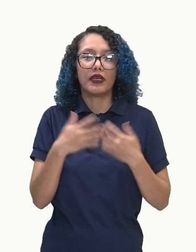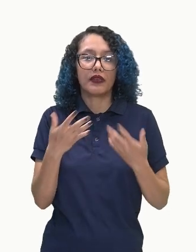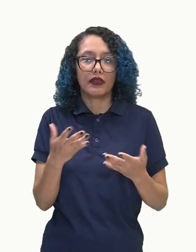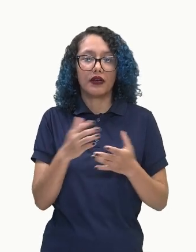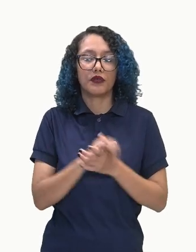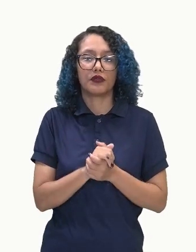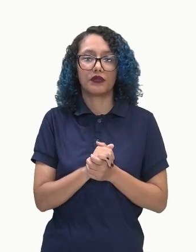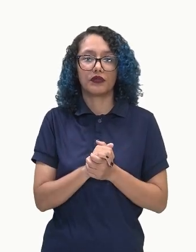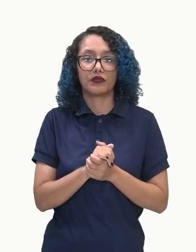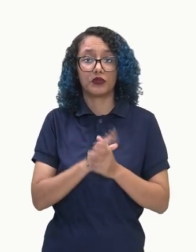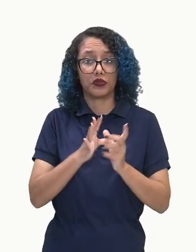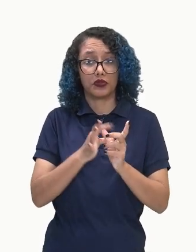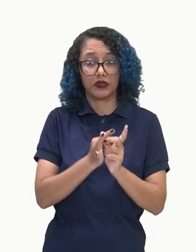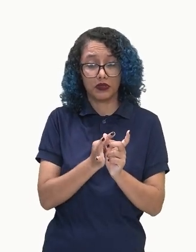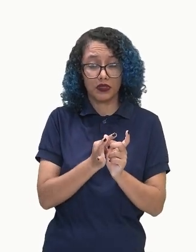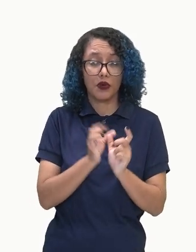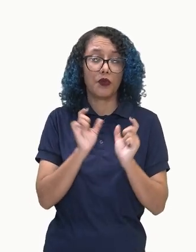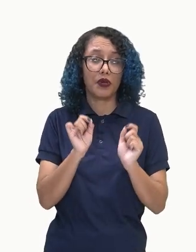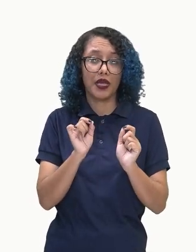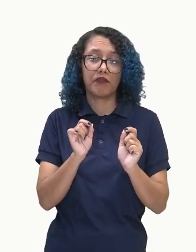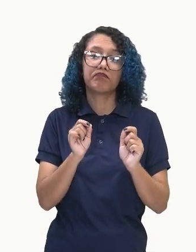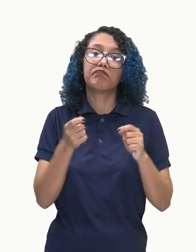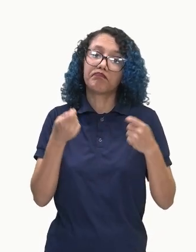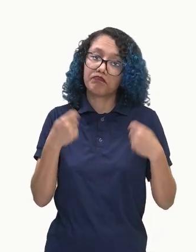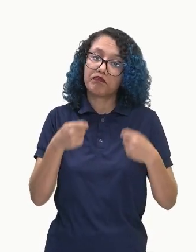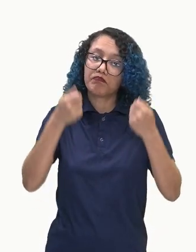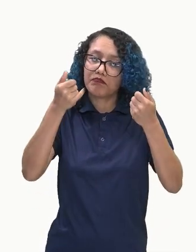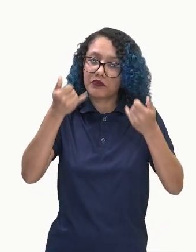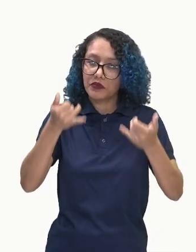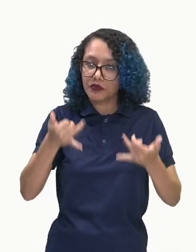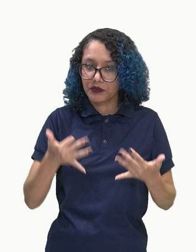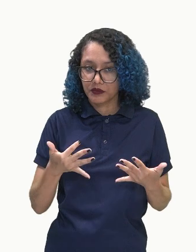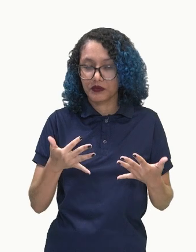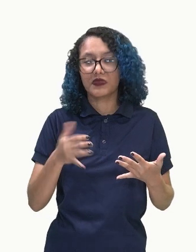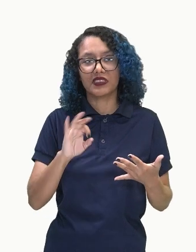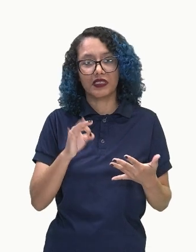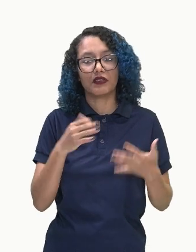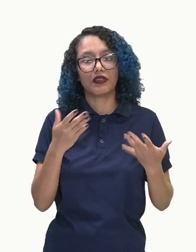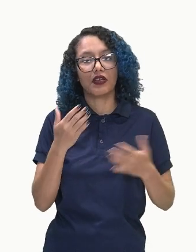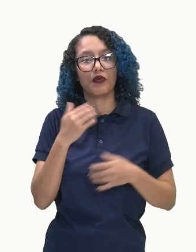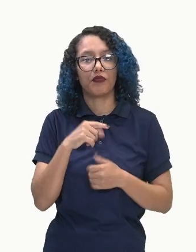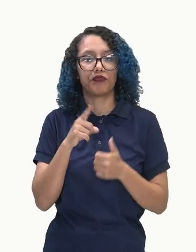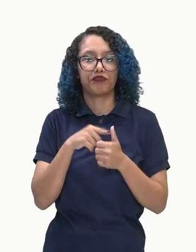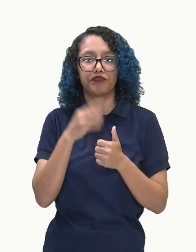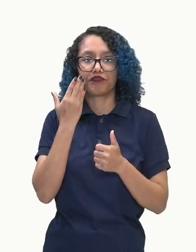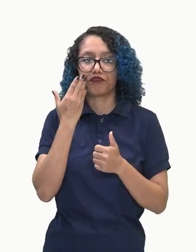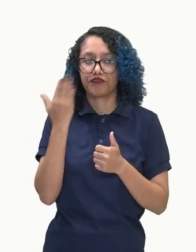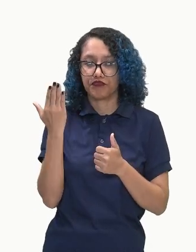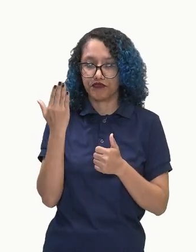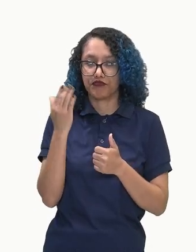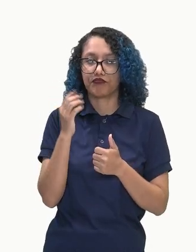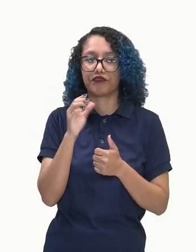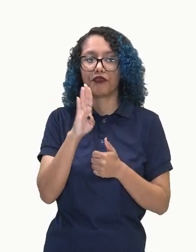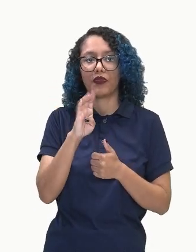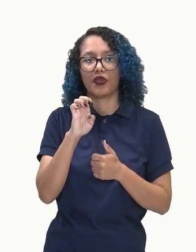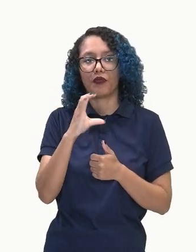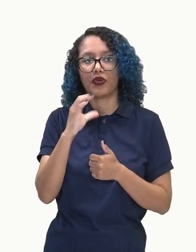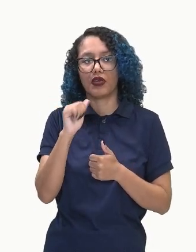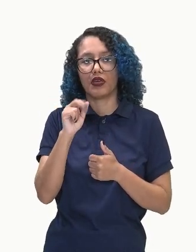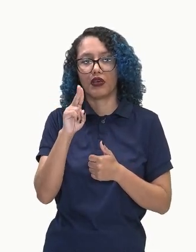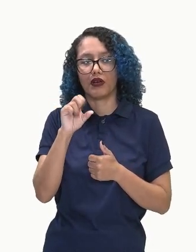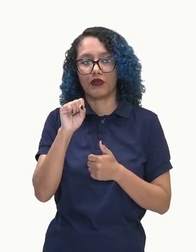algo mais do que explicar. Nós temos, então, because, porque, é a que nós mais